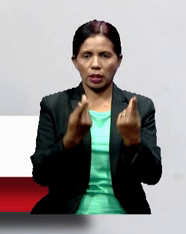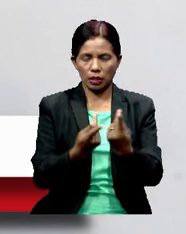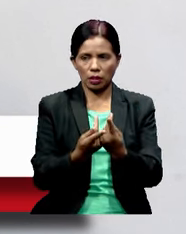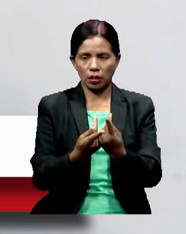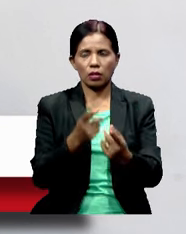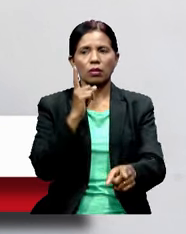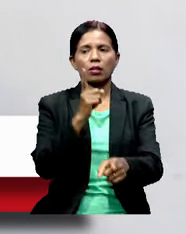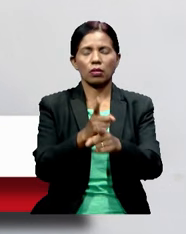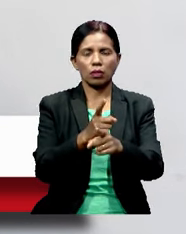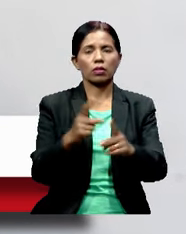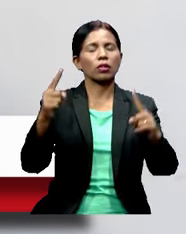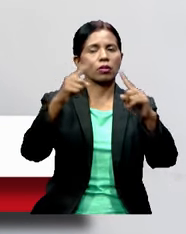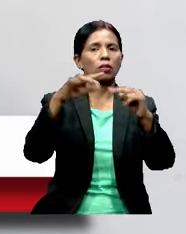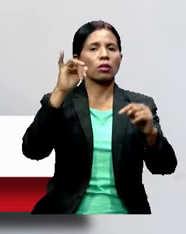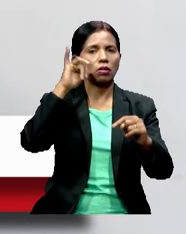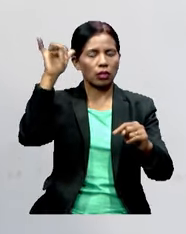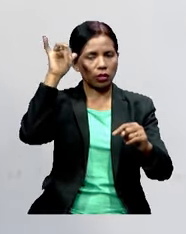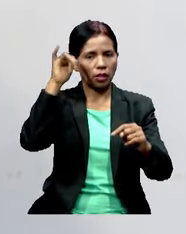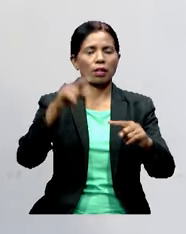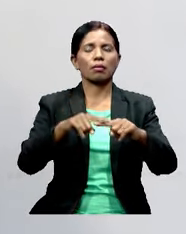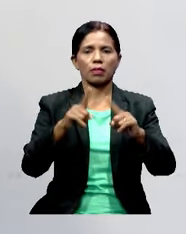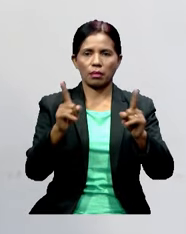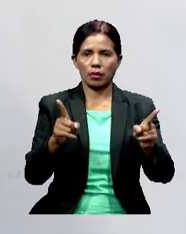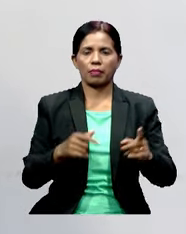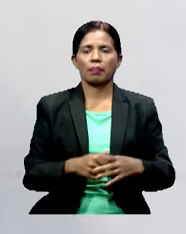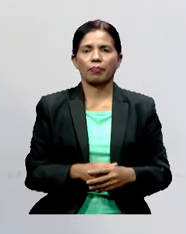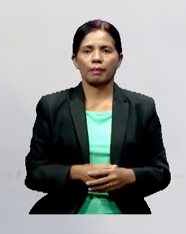tirolos tohor seik. Mai be